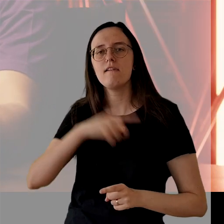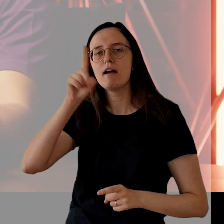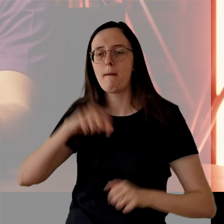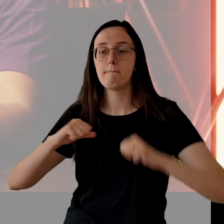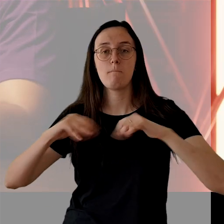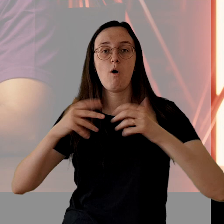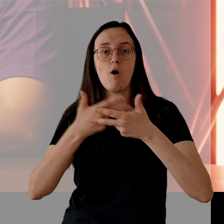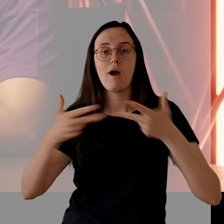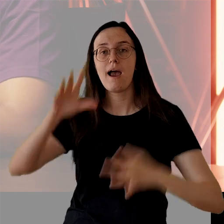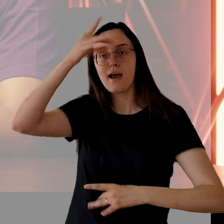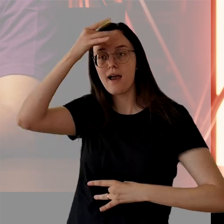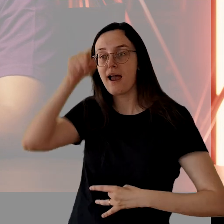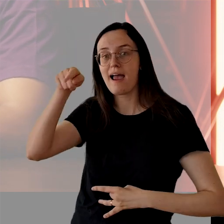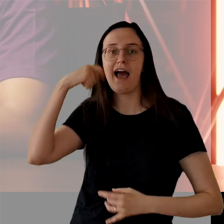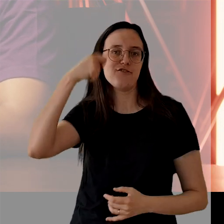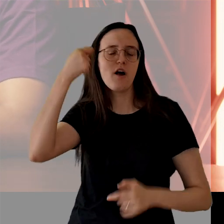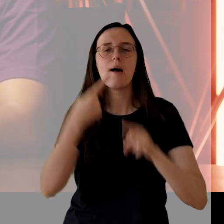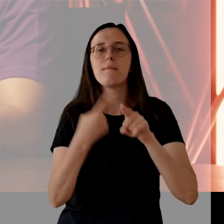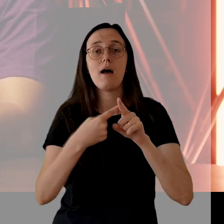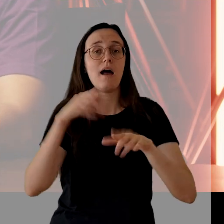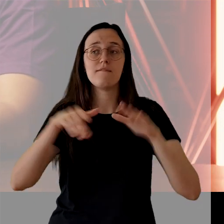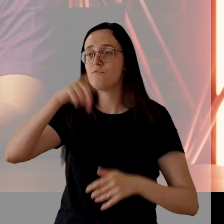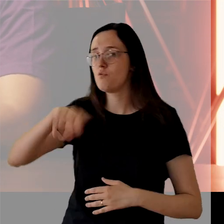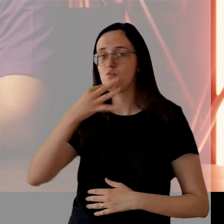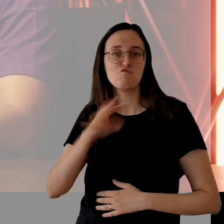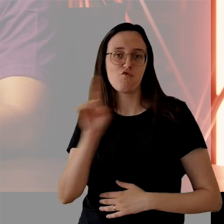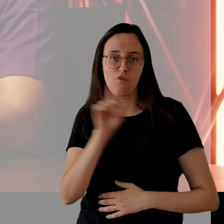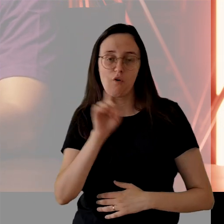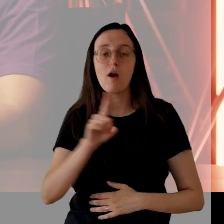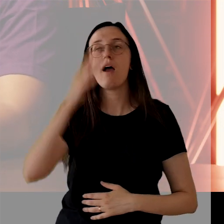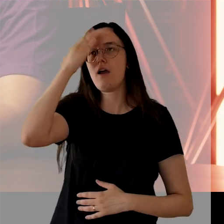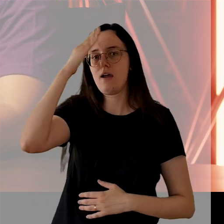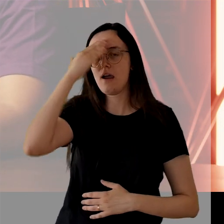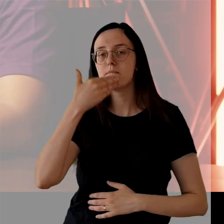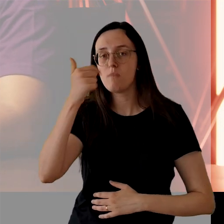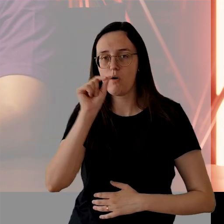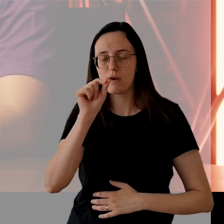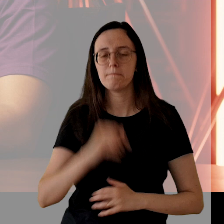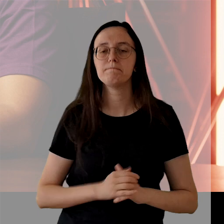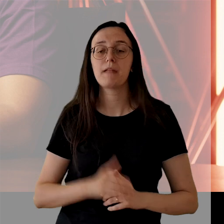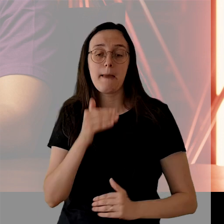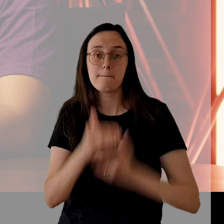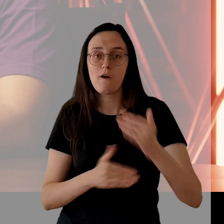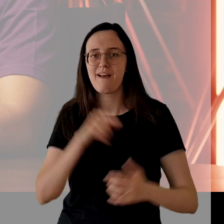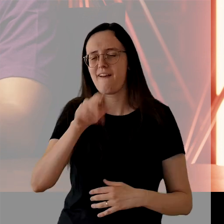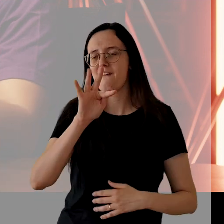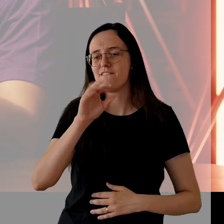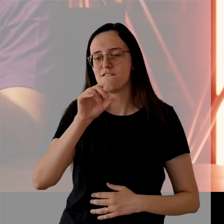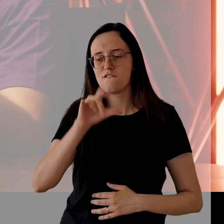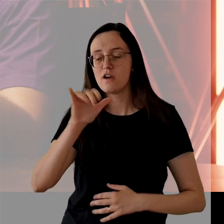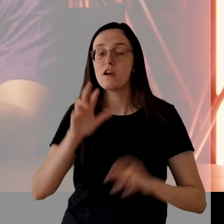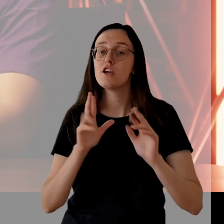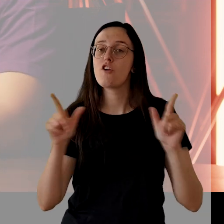movimentos do ator, assim, porque talvez para quem não conhece, só para entender melhor, no processo da Foley, diferente dos